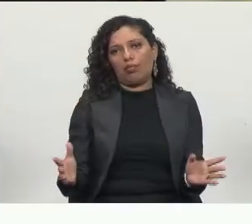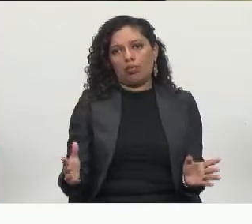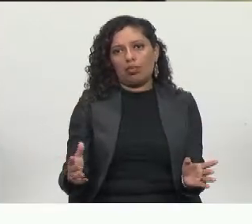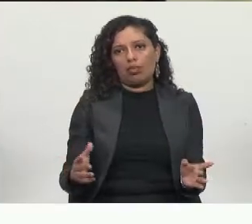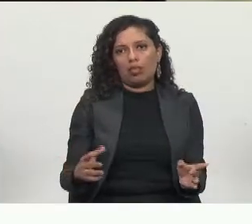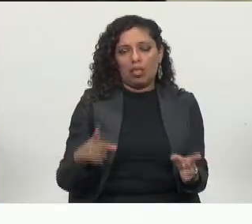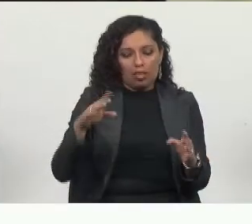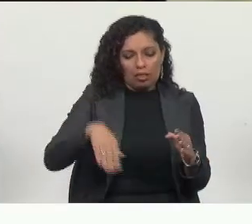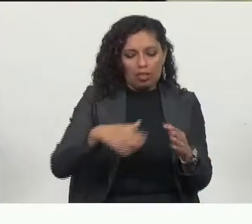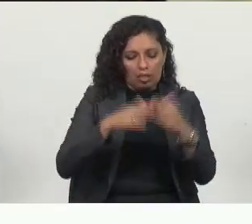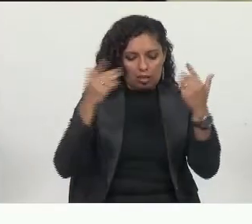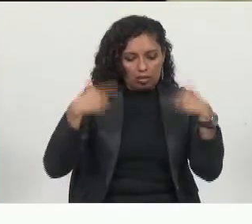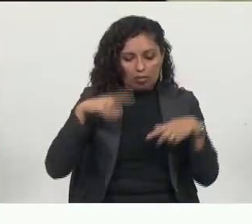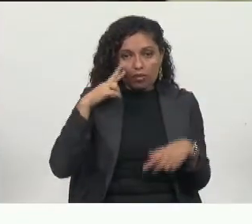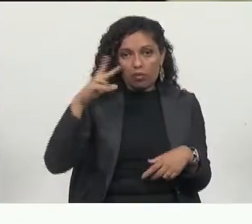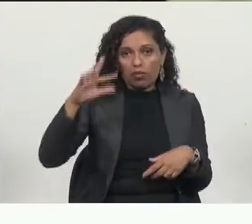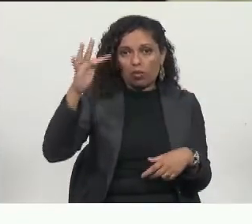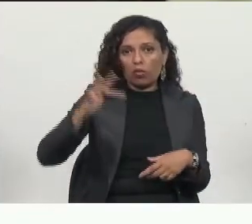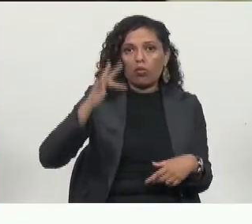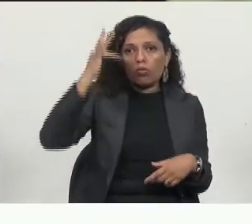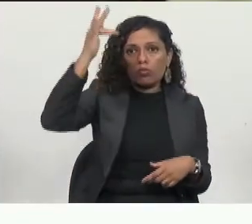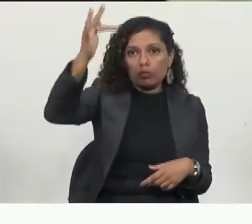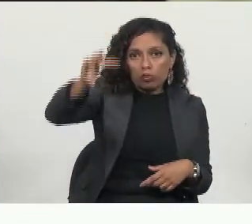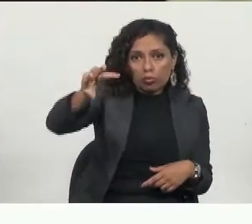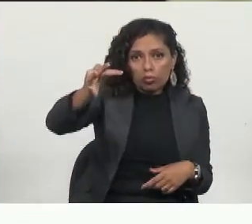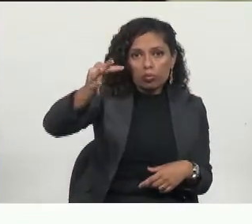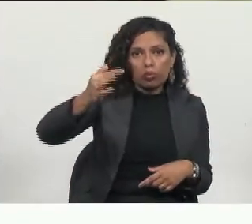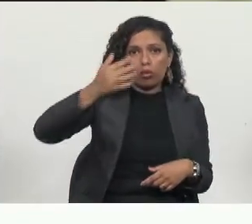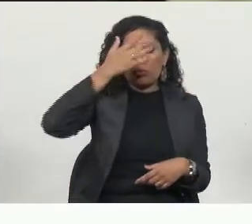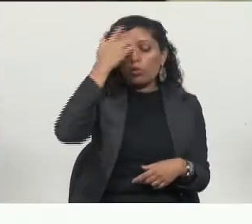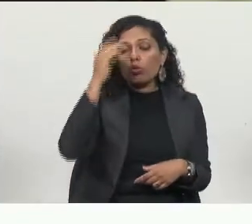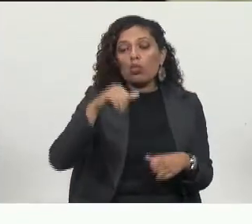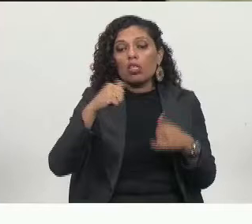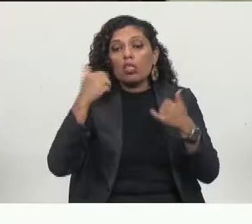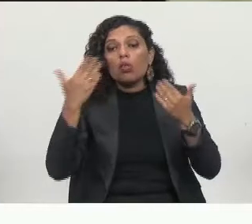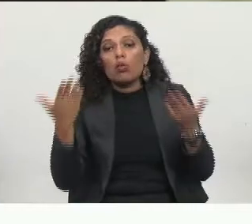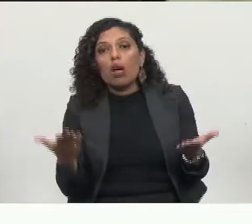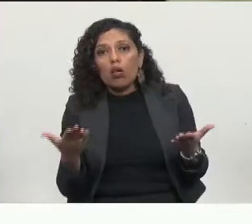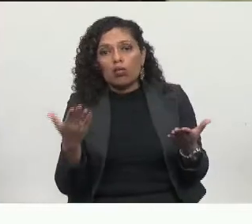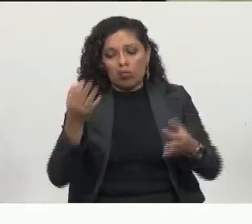próximos dias quem vai judicializar essa questão.